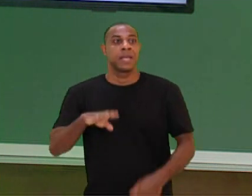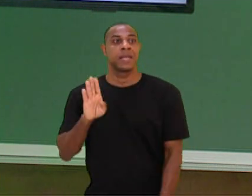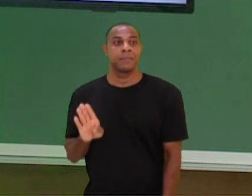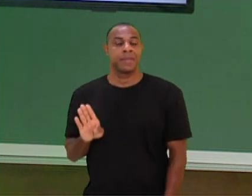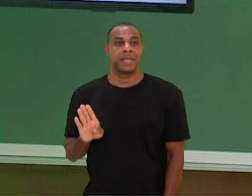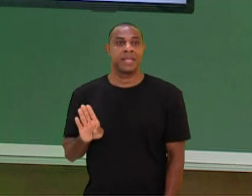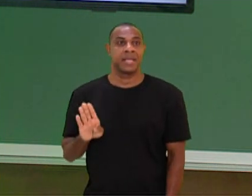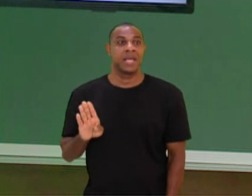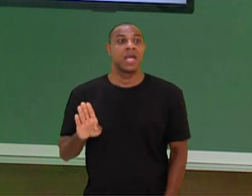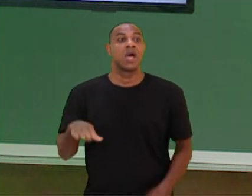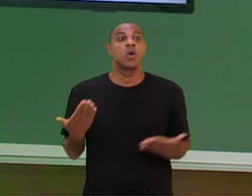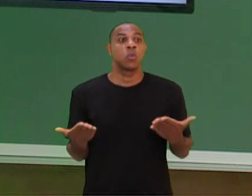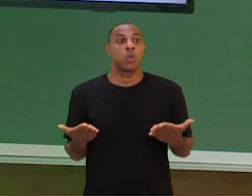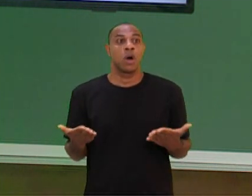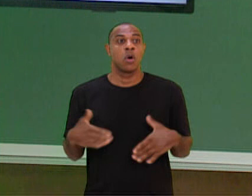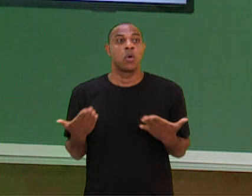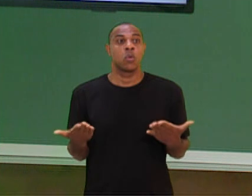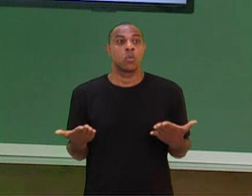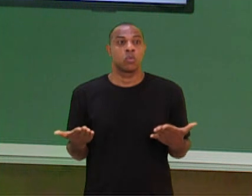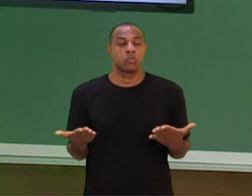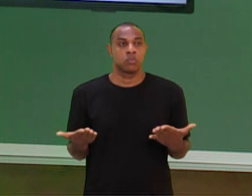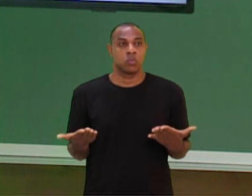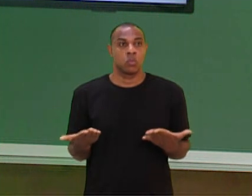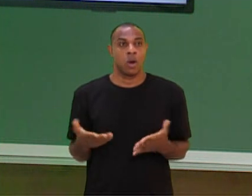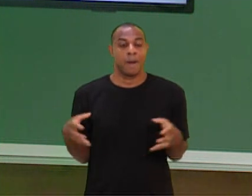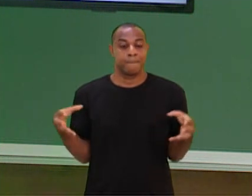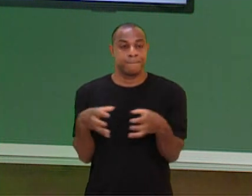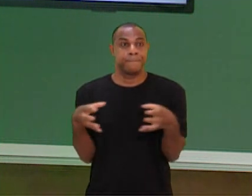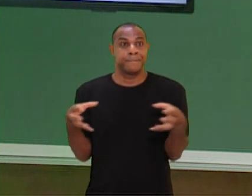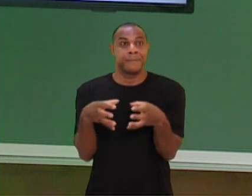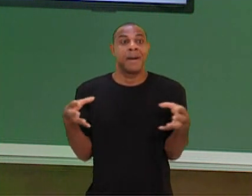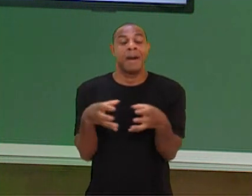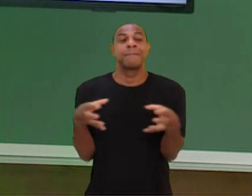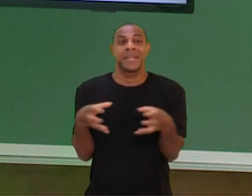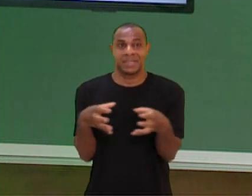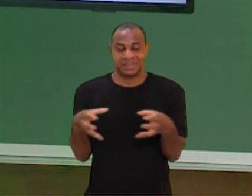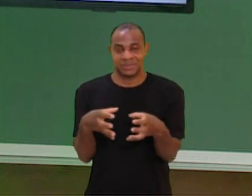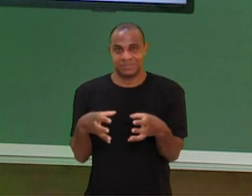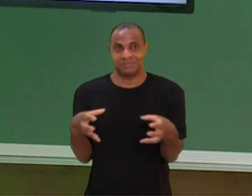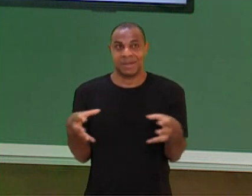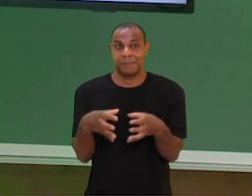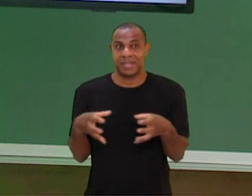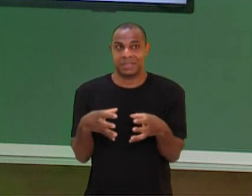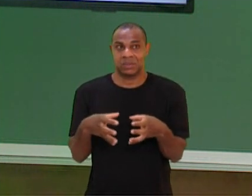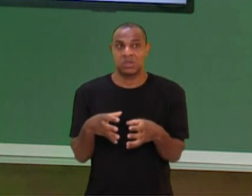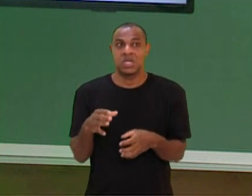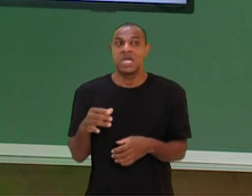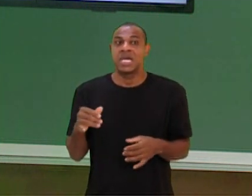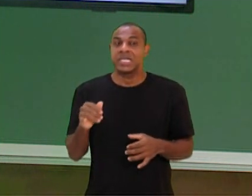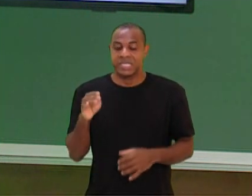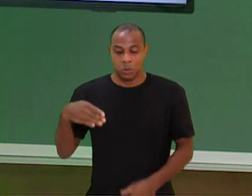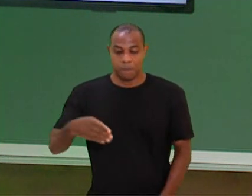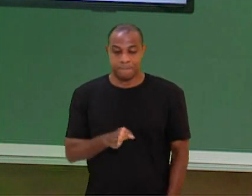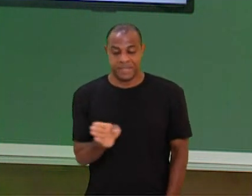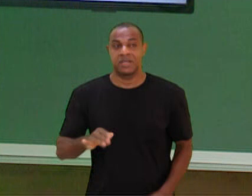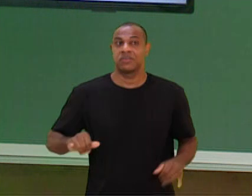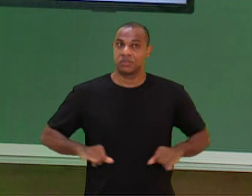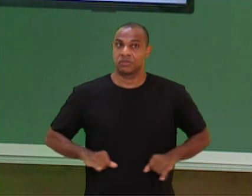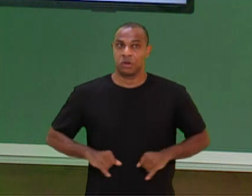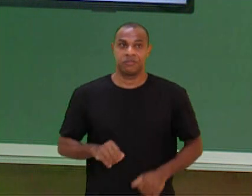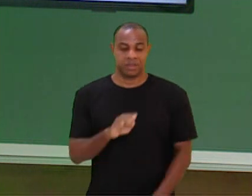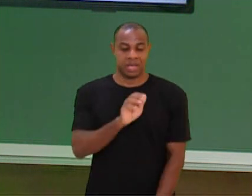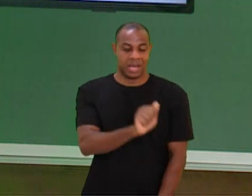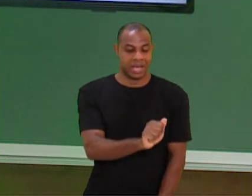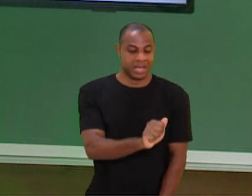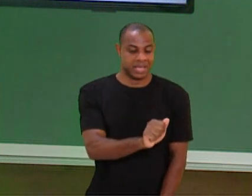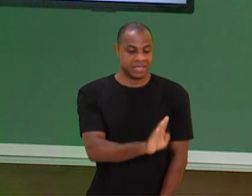de pressão que o peixe sofre entre as posições A e B? Eu vou dar um tempinho para vocês e daqui a pouco a gente